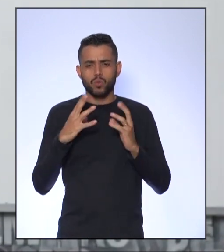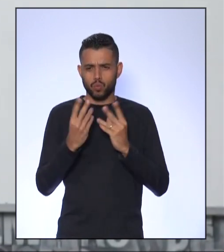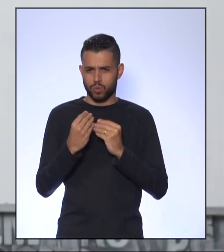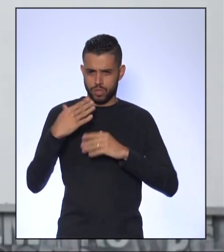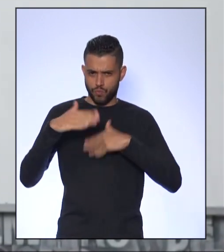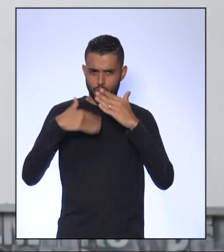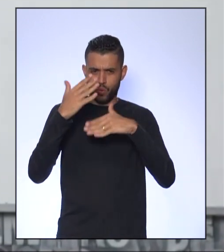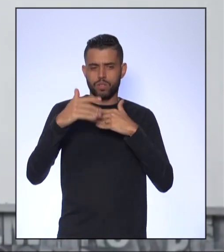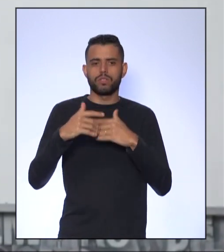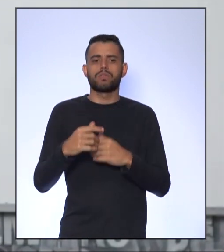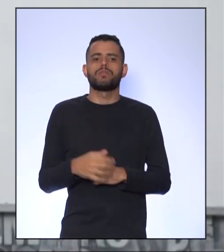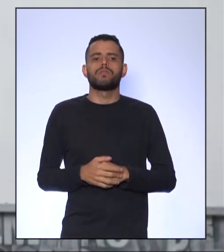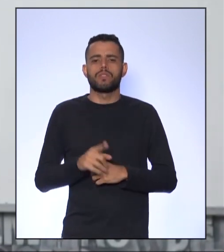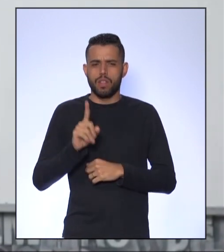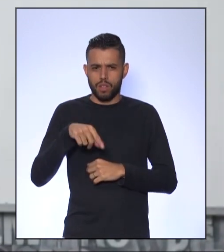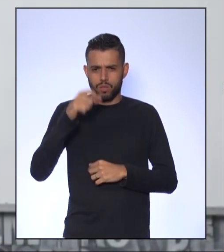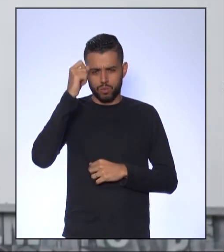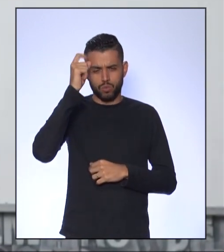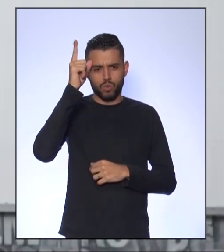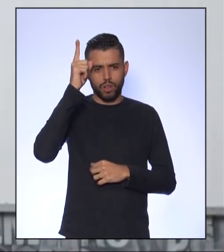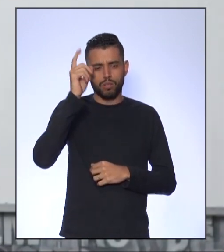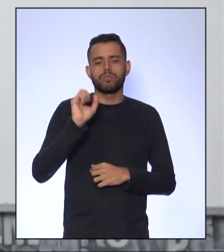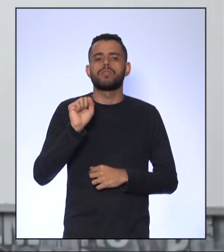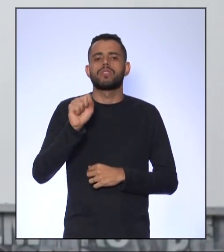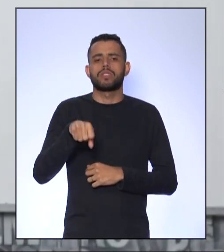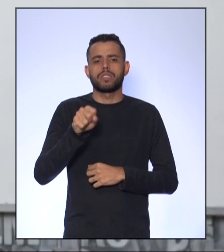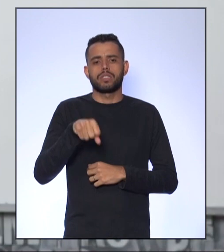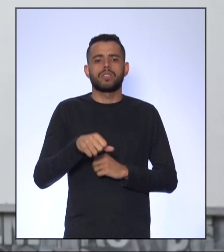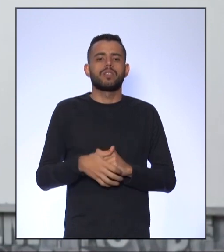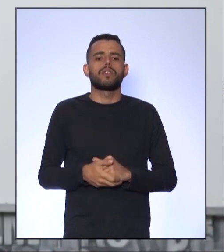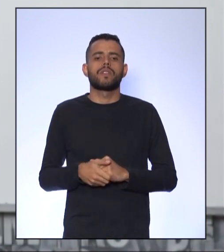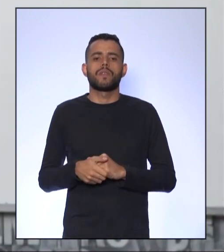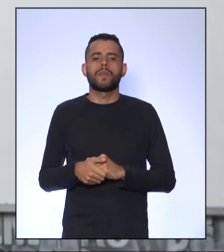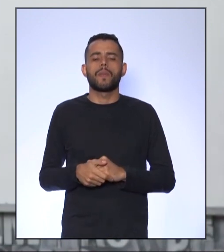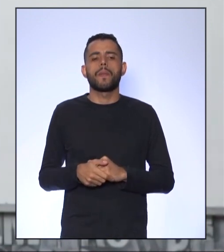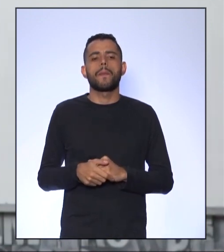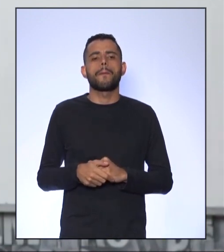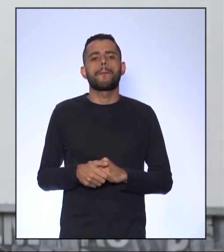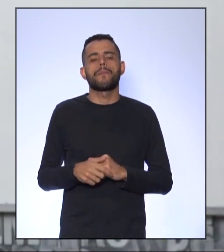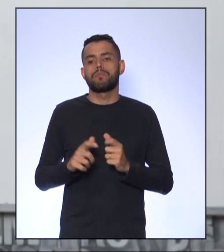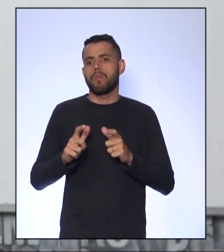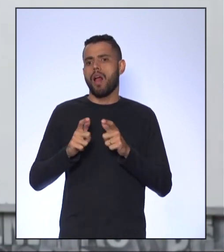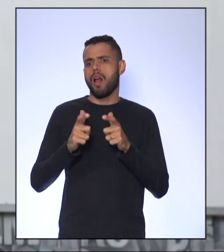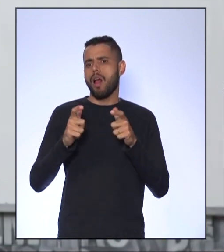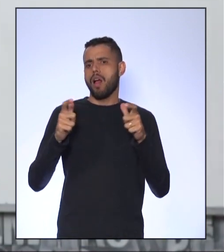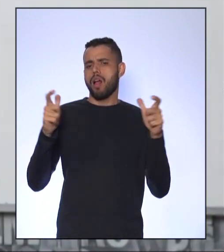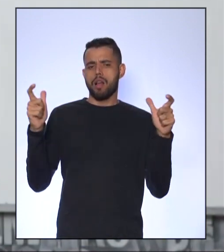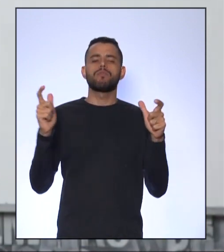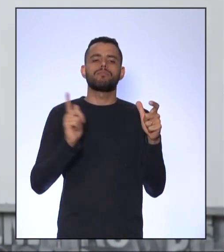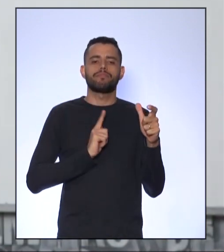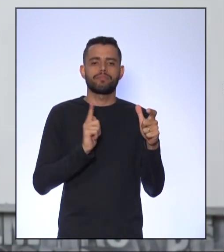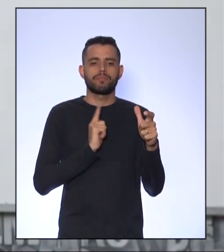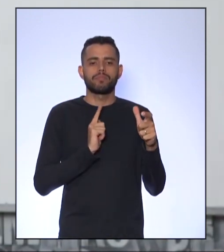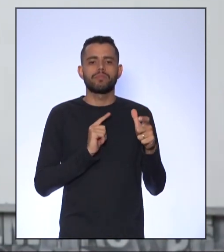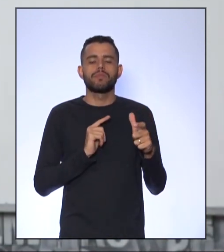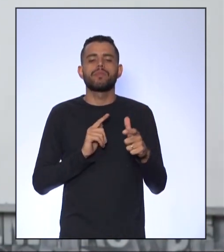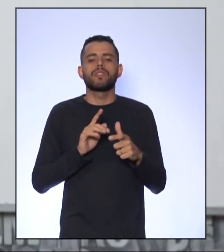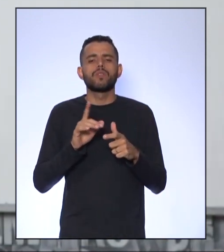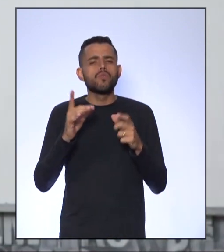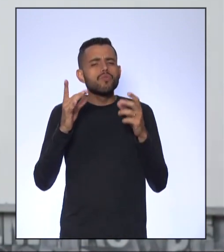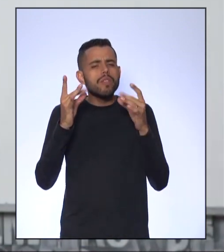renascimento cultural? Sim, em ampla e larga escala. E aí vem mais um